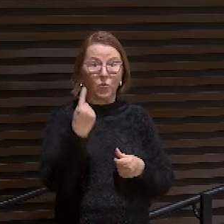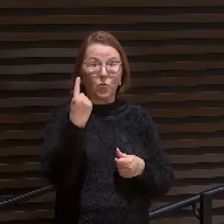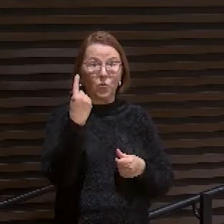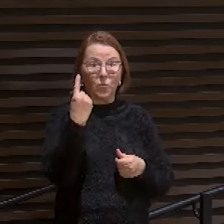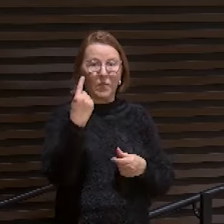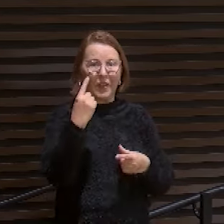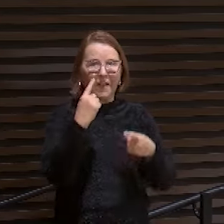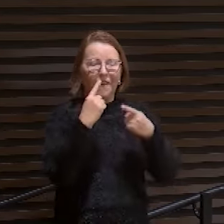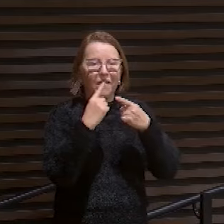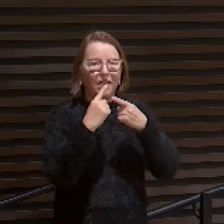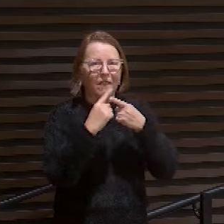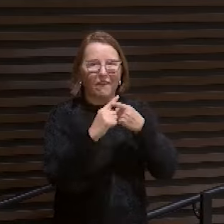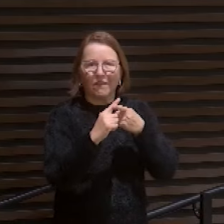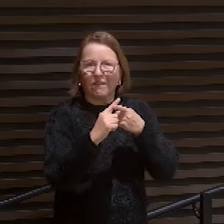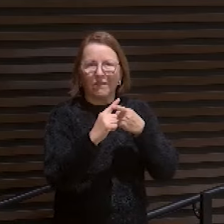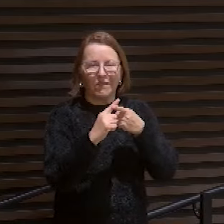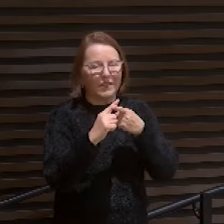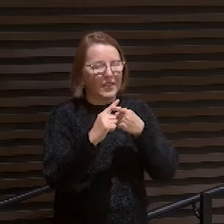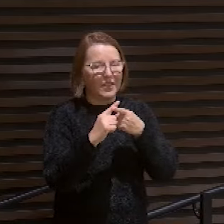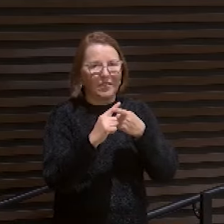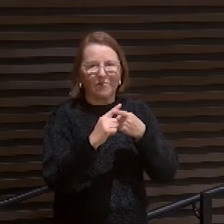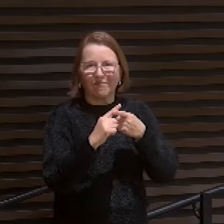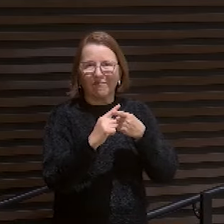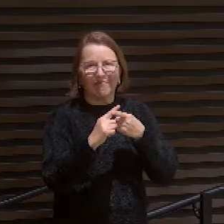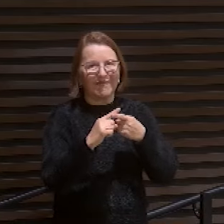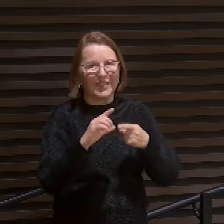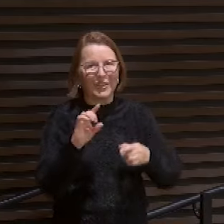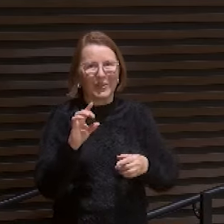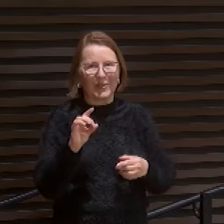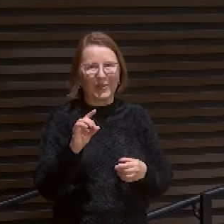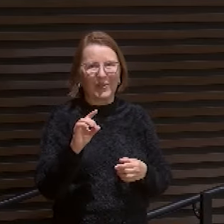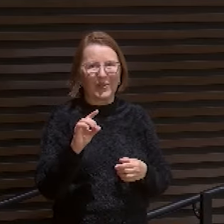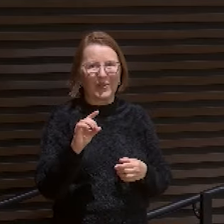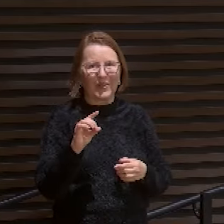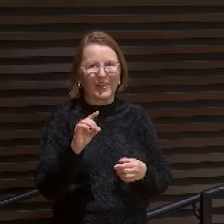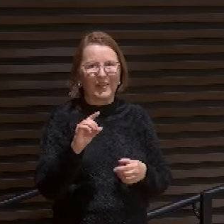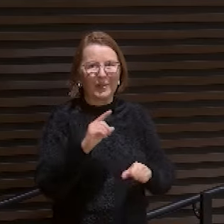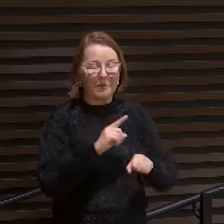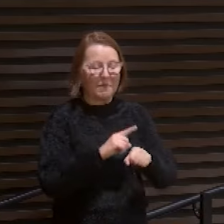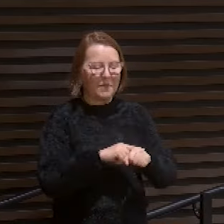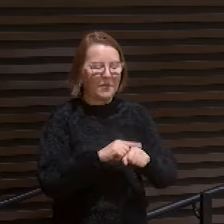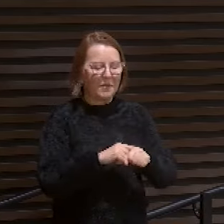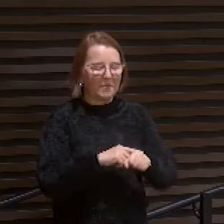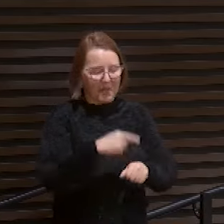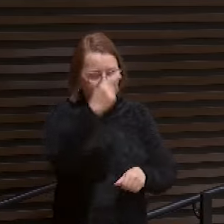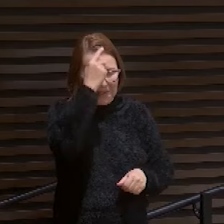uma vez por todos, quando a si mesmo se ofereceu.